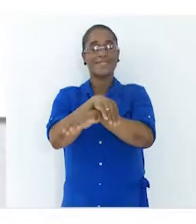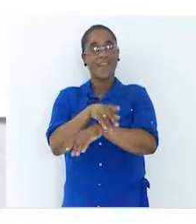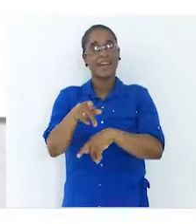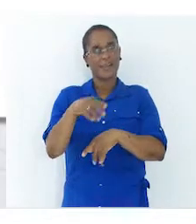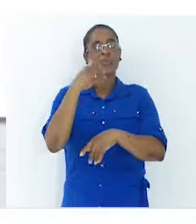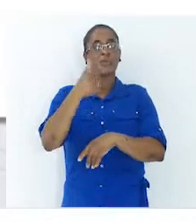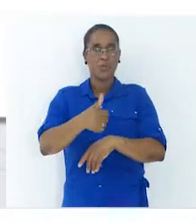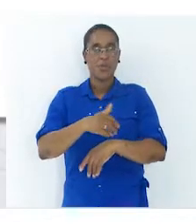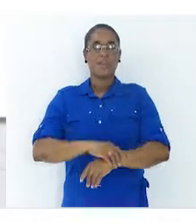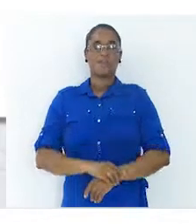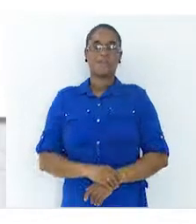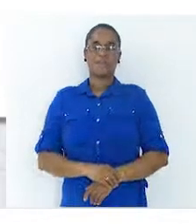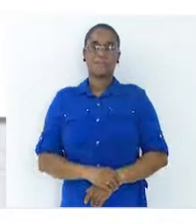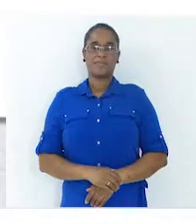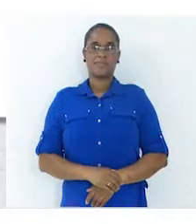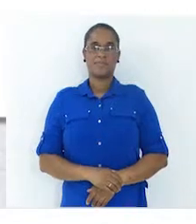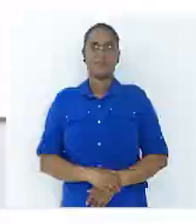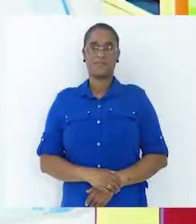bem, anúncio publicitário.